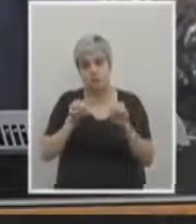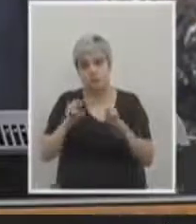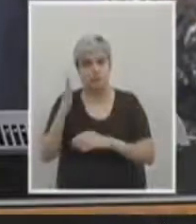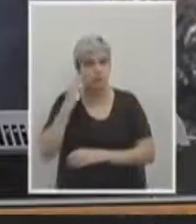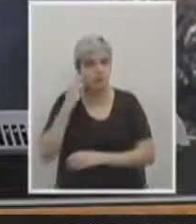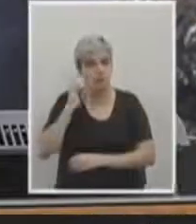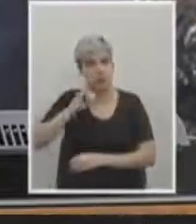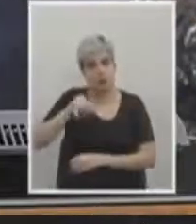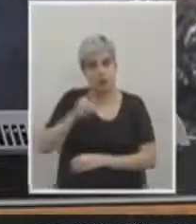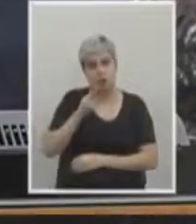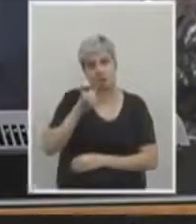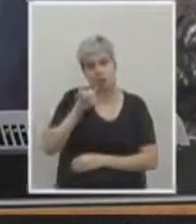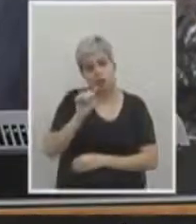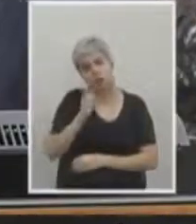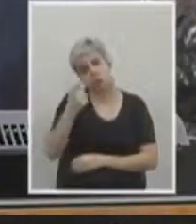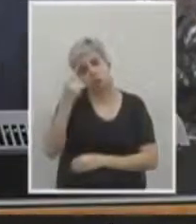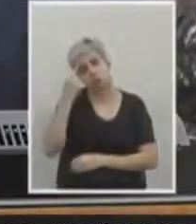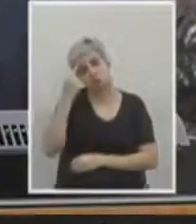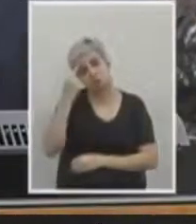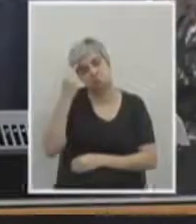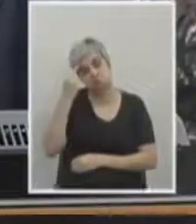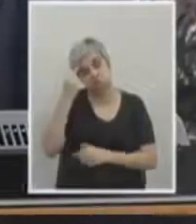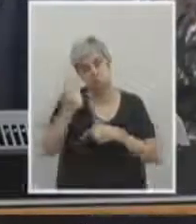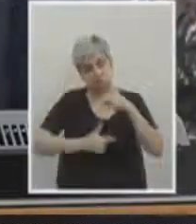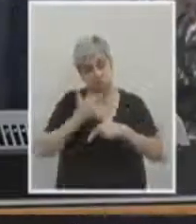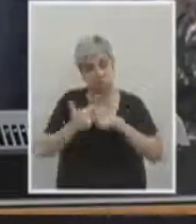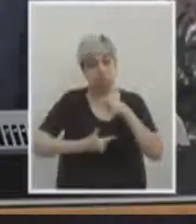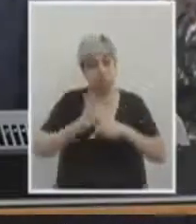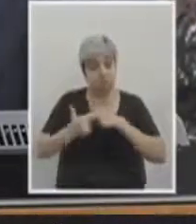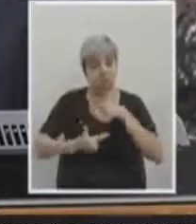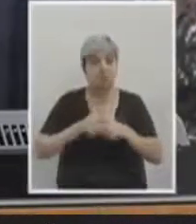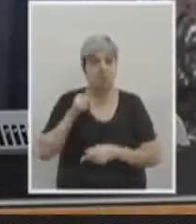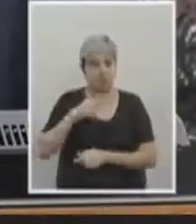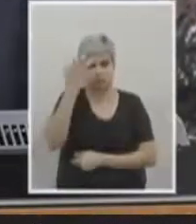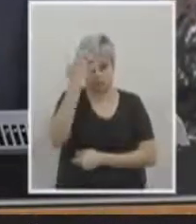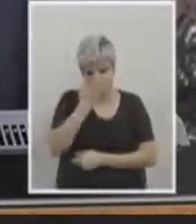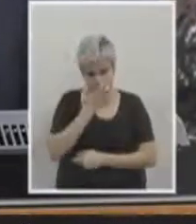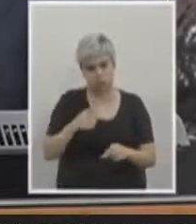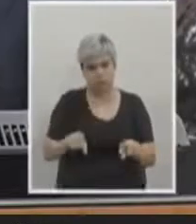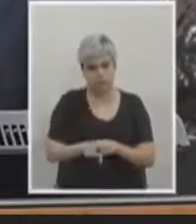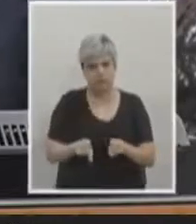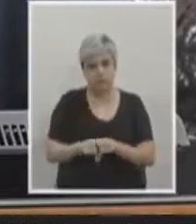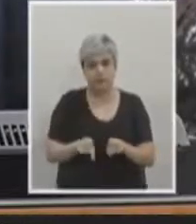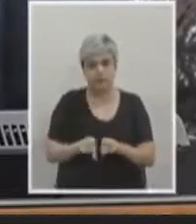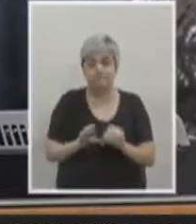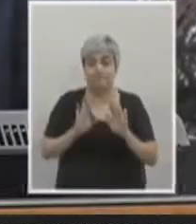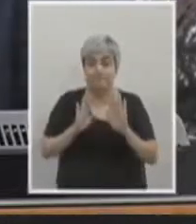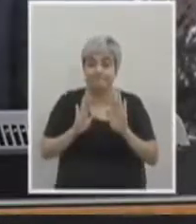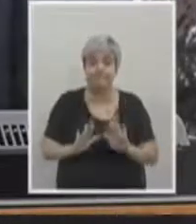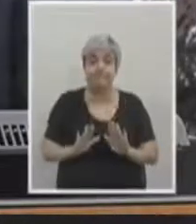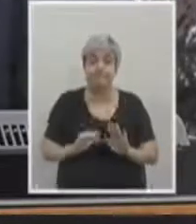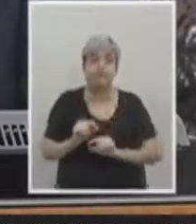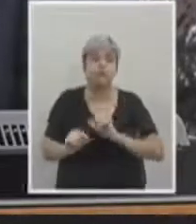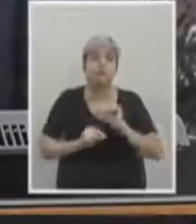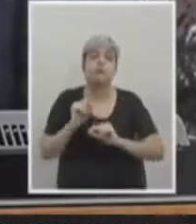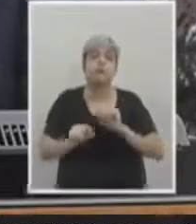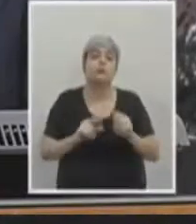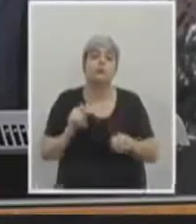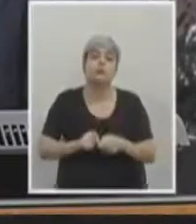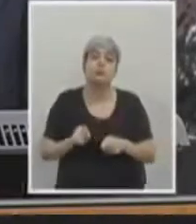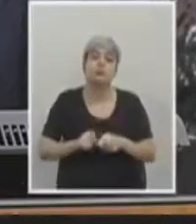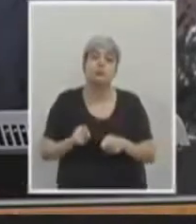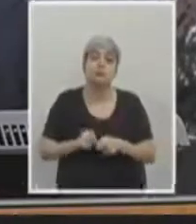está pensando, tem feito um trabalho sério, é uma secretária séria, mas o que vão